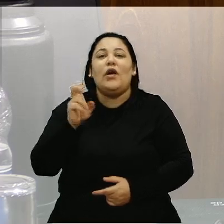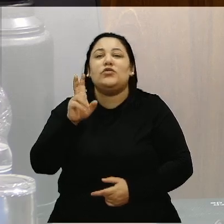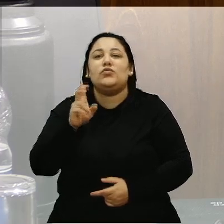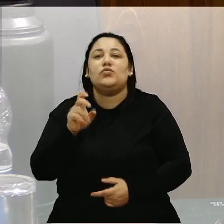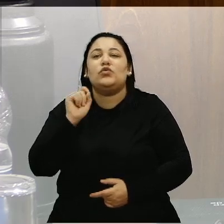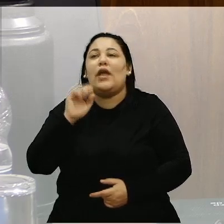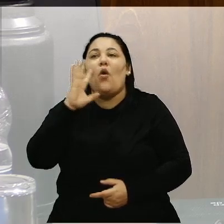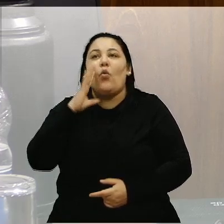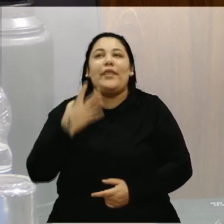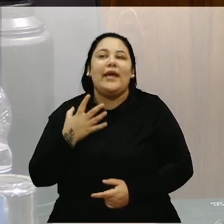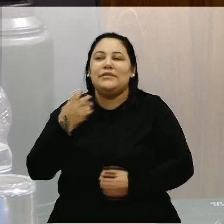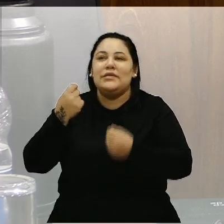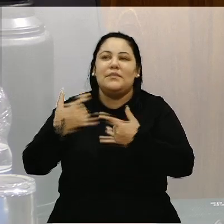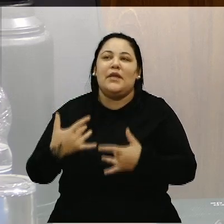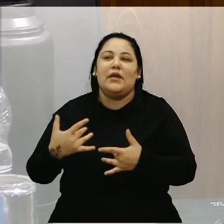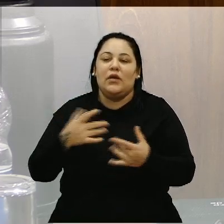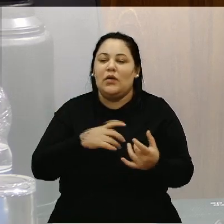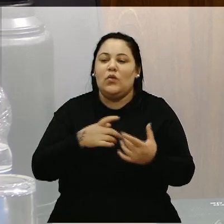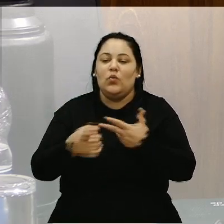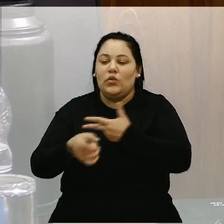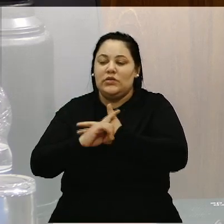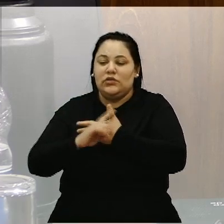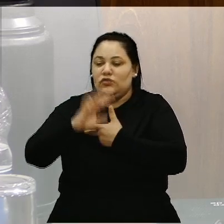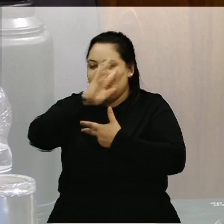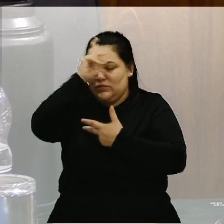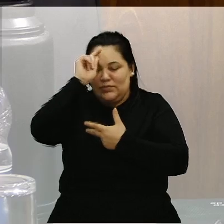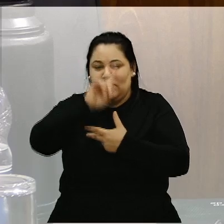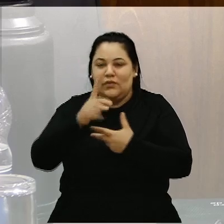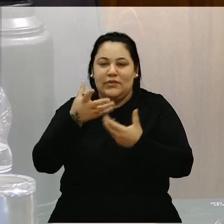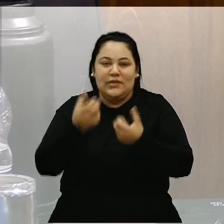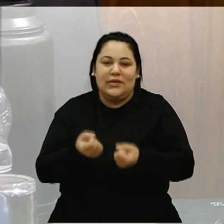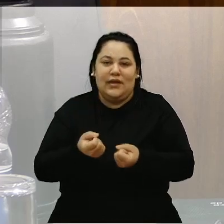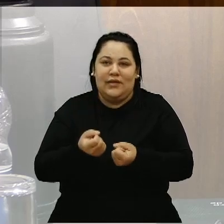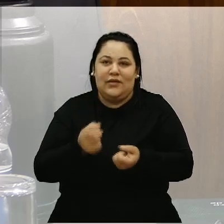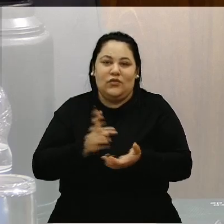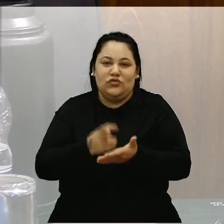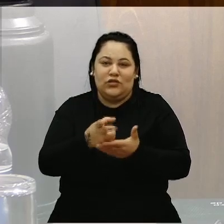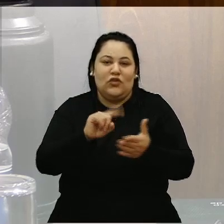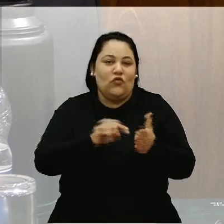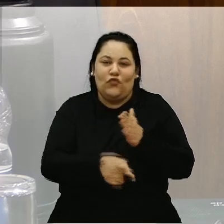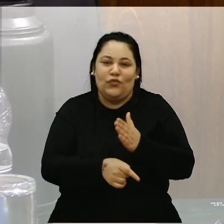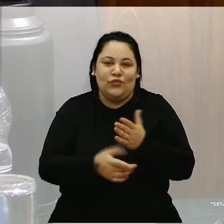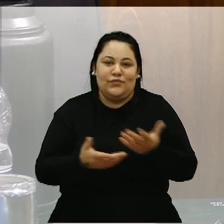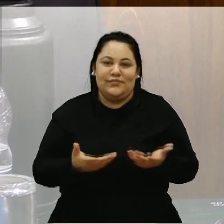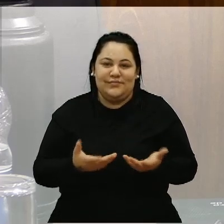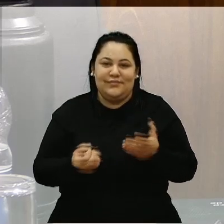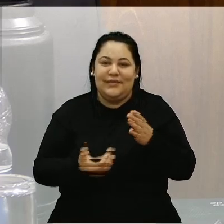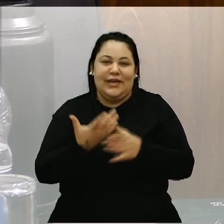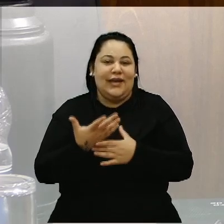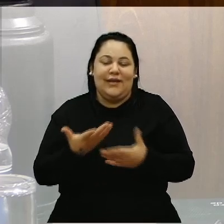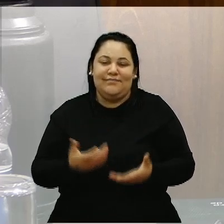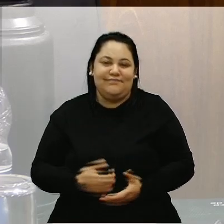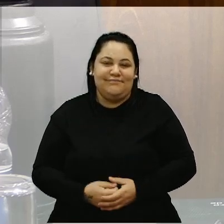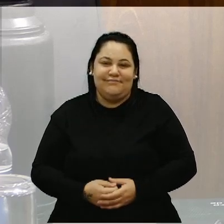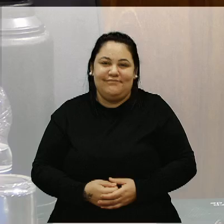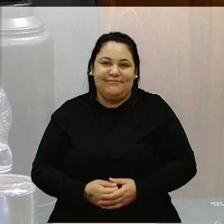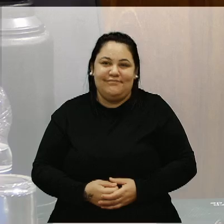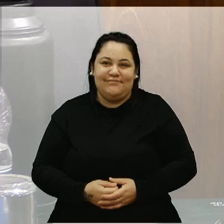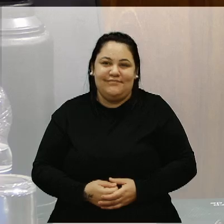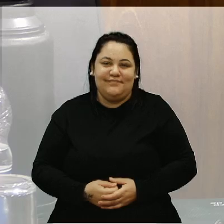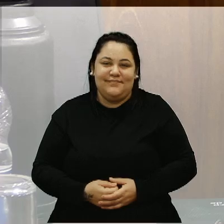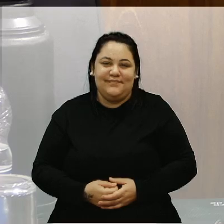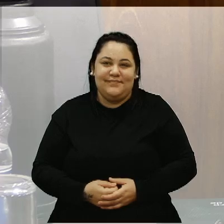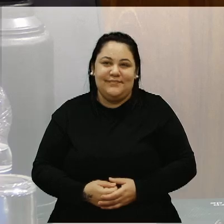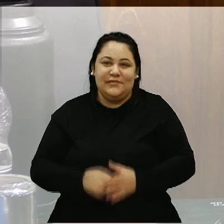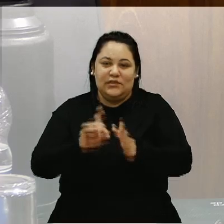que justifica o Poder Executivo Municipal não ter dado continuidade na criação do fundo. E a partir dele,